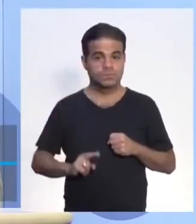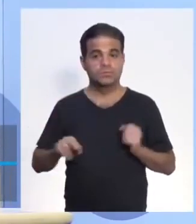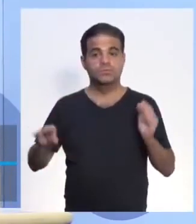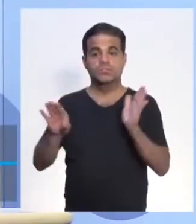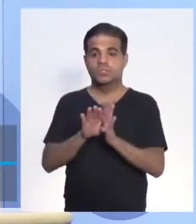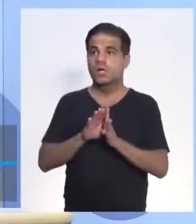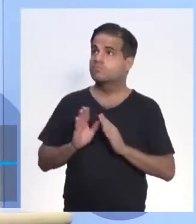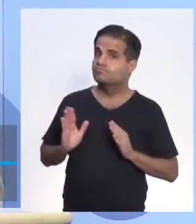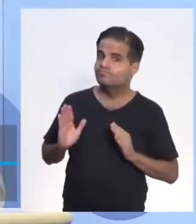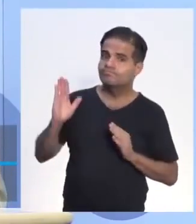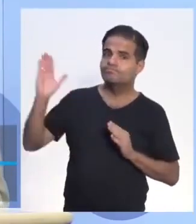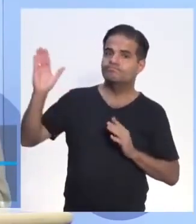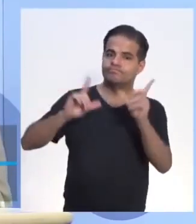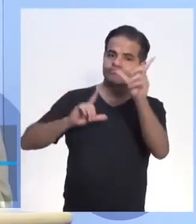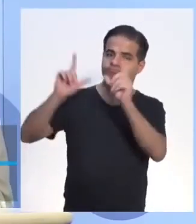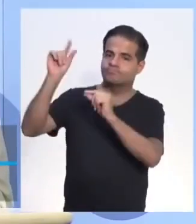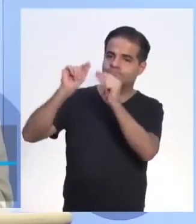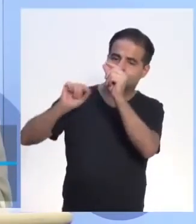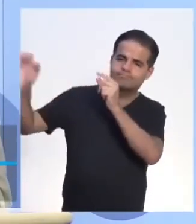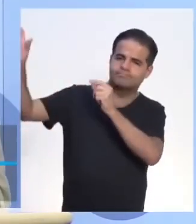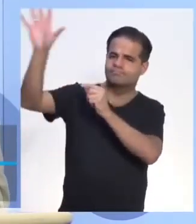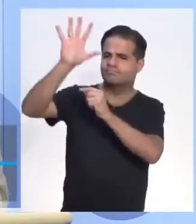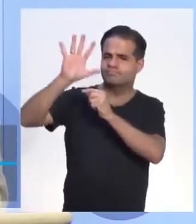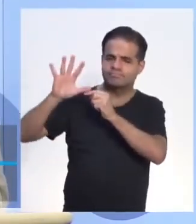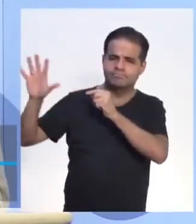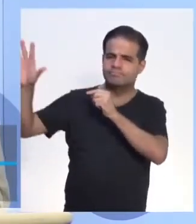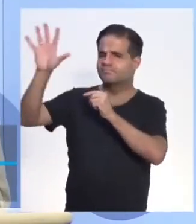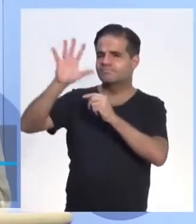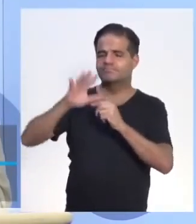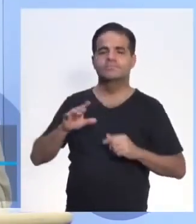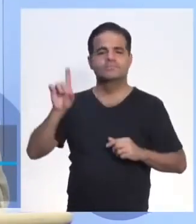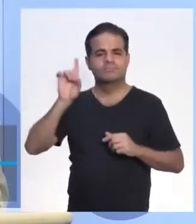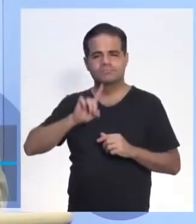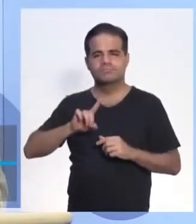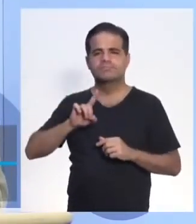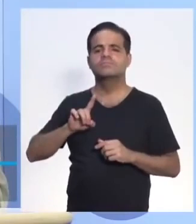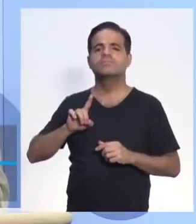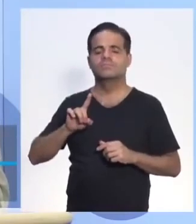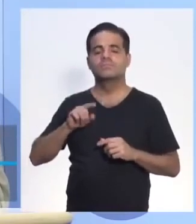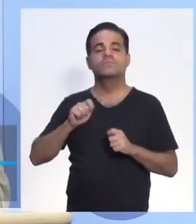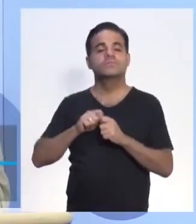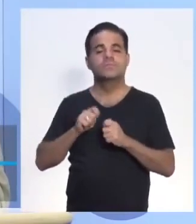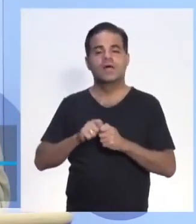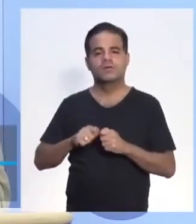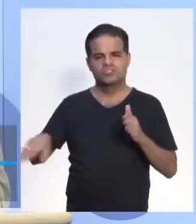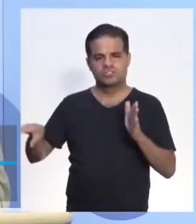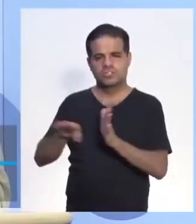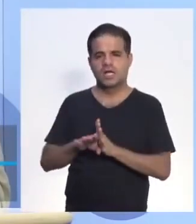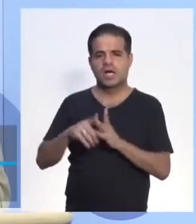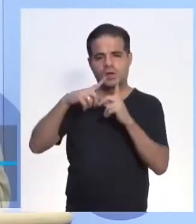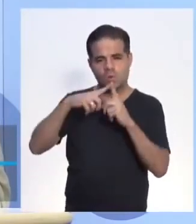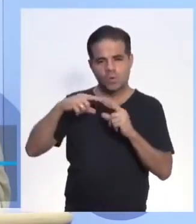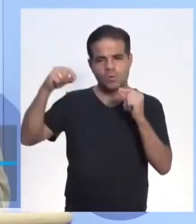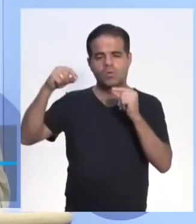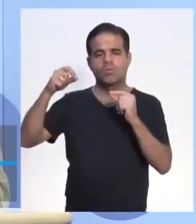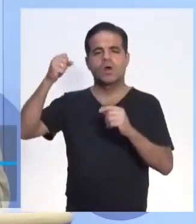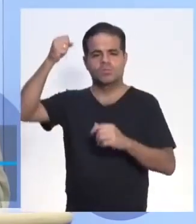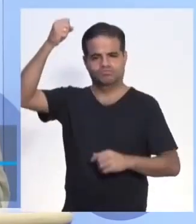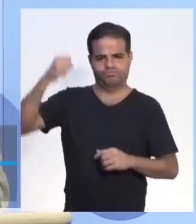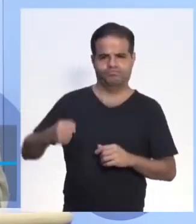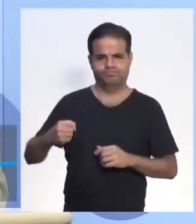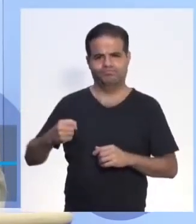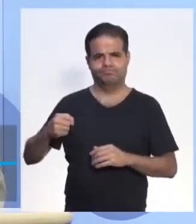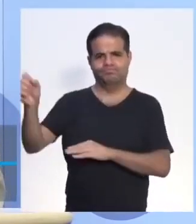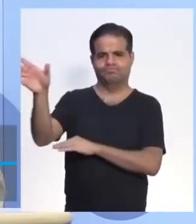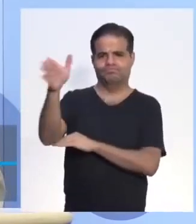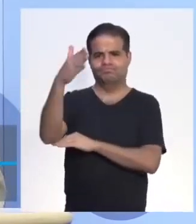no espaço e depois os americanos cravaram a sua bandeira lá na Lua. Parabéns, Paulo, pela